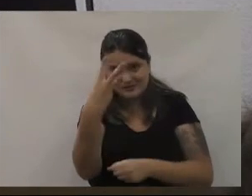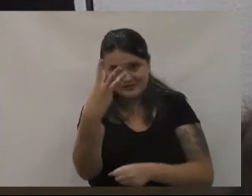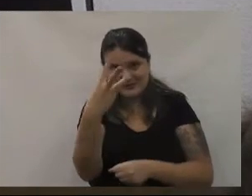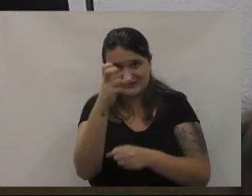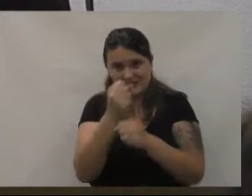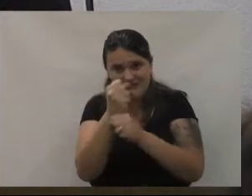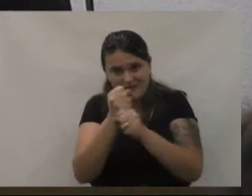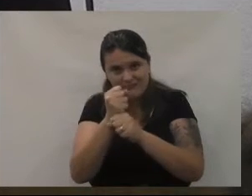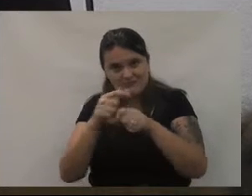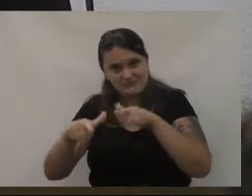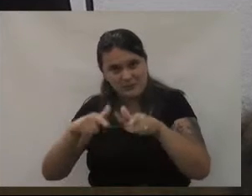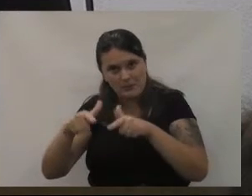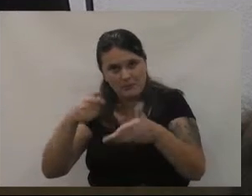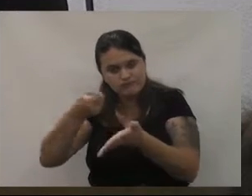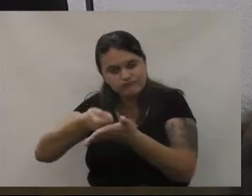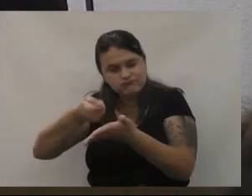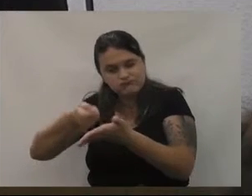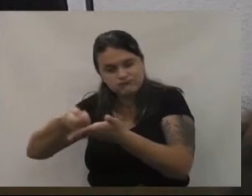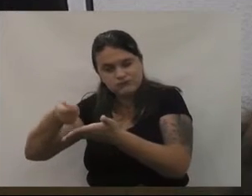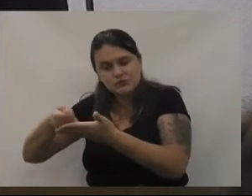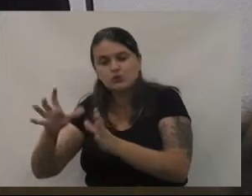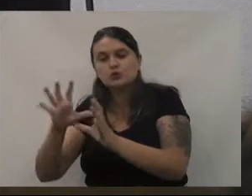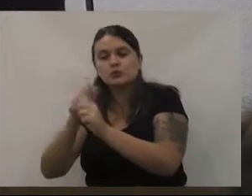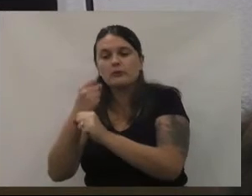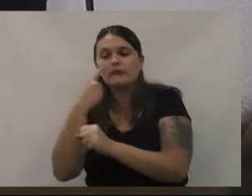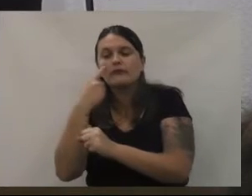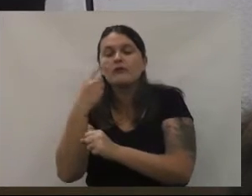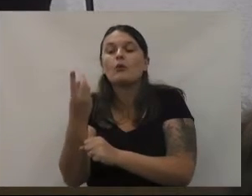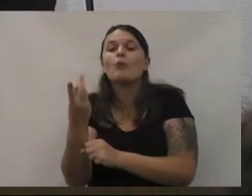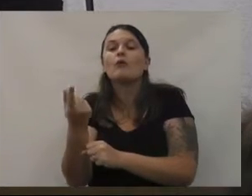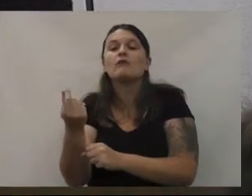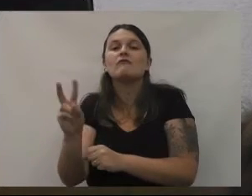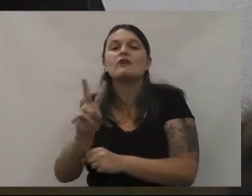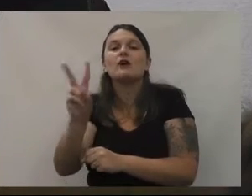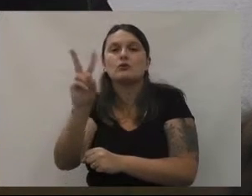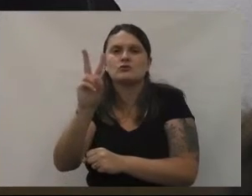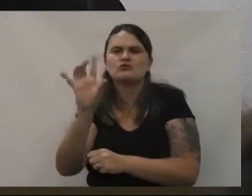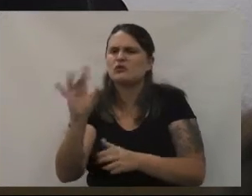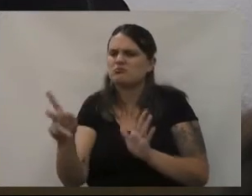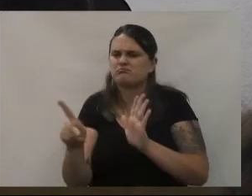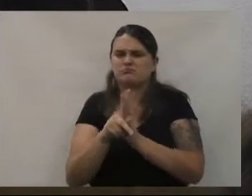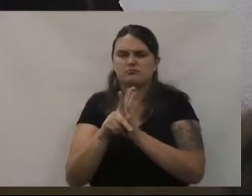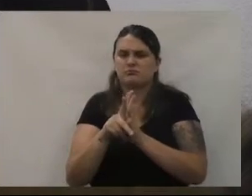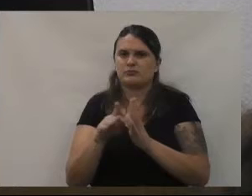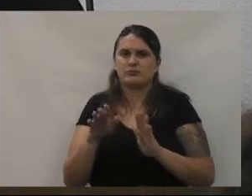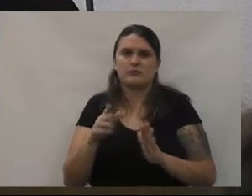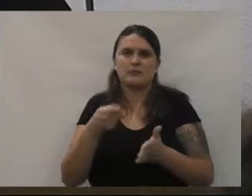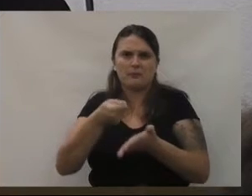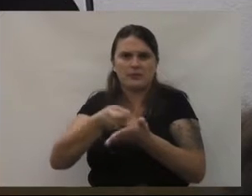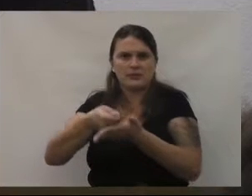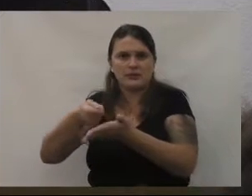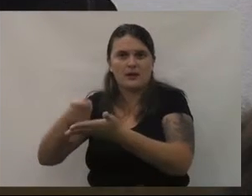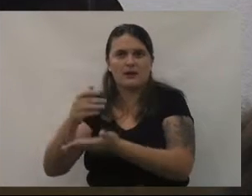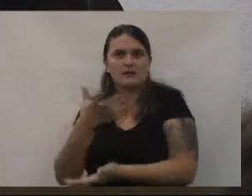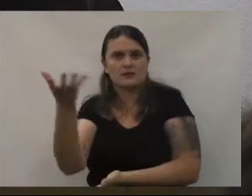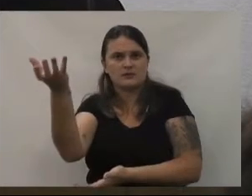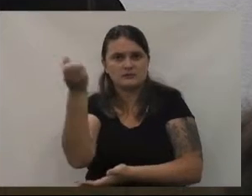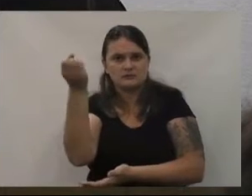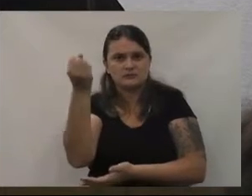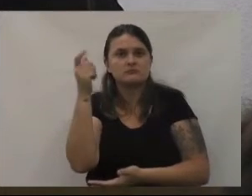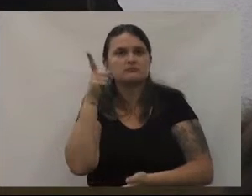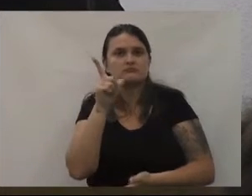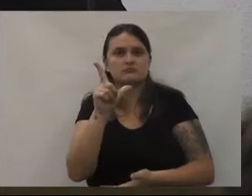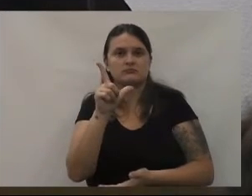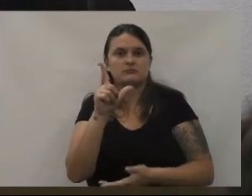fim dos 35 anos, você vai ver que só isso seria suficiente para te dar a aposentadoria que você